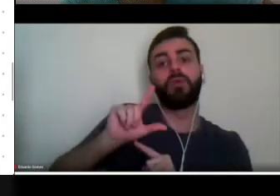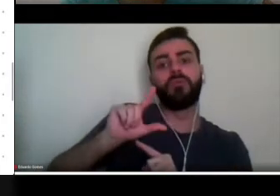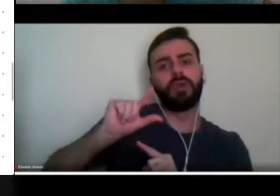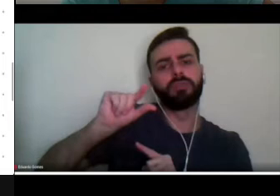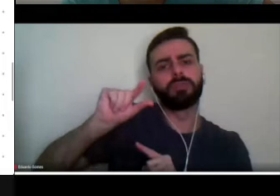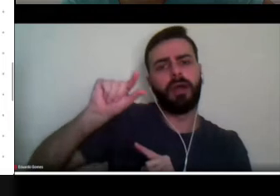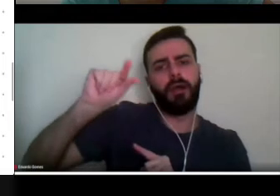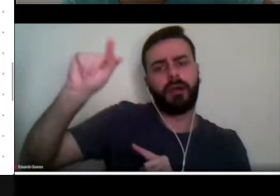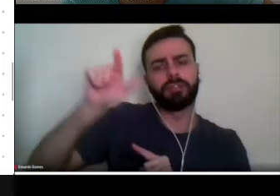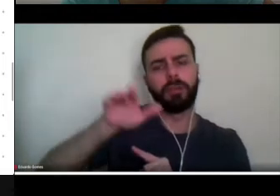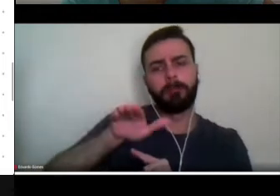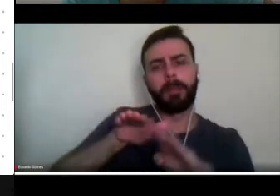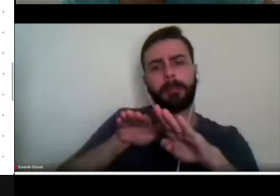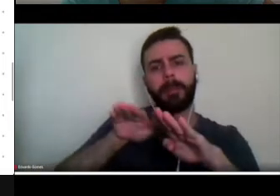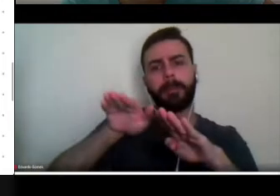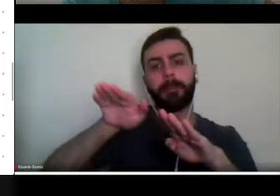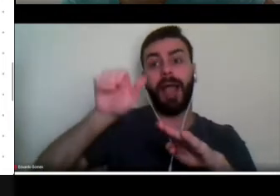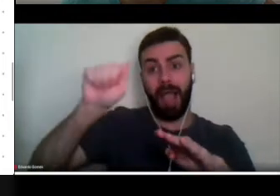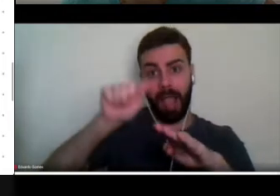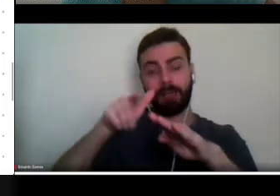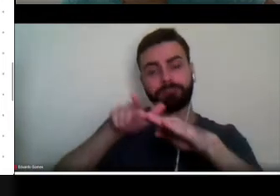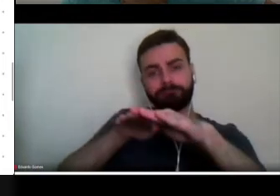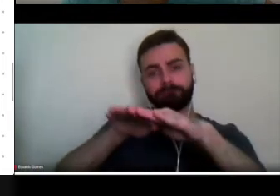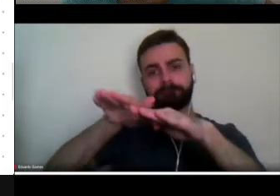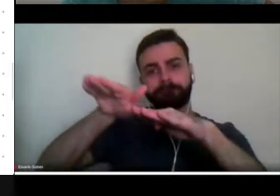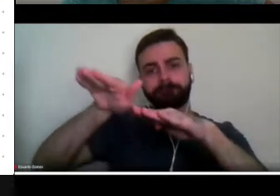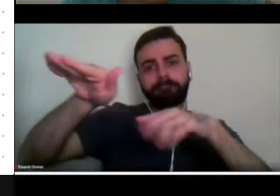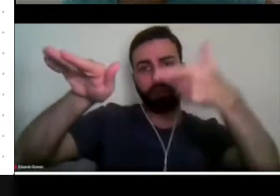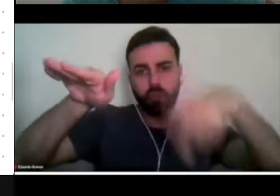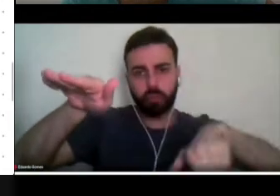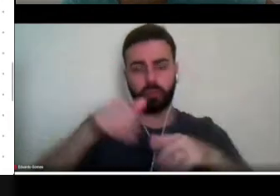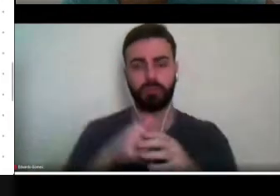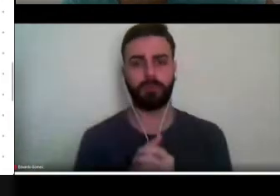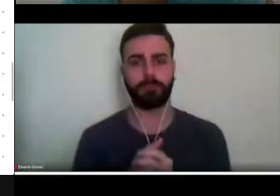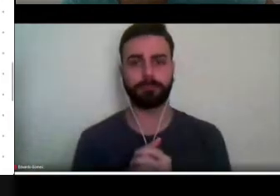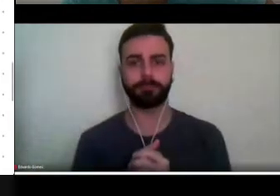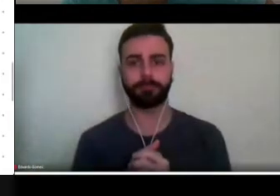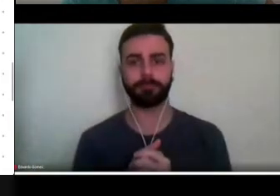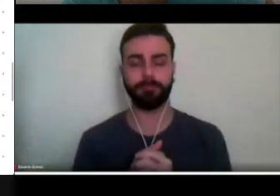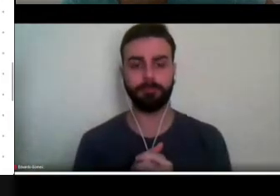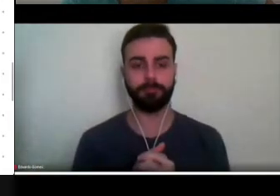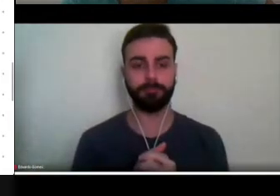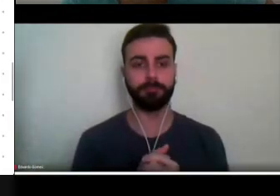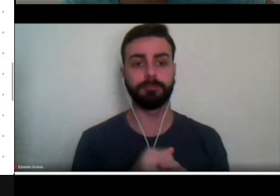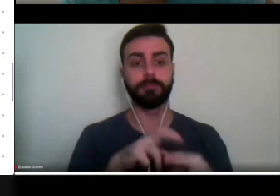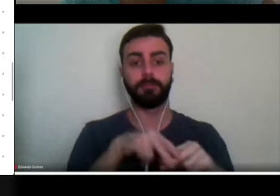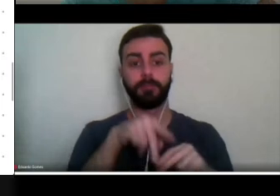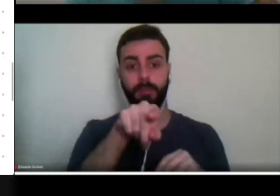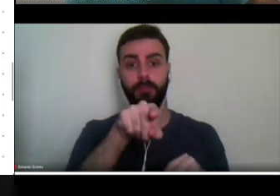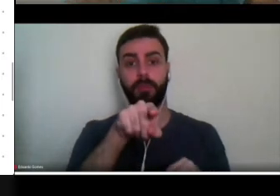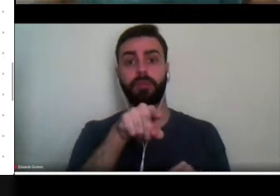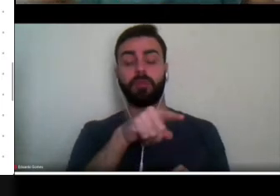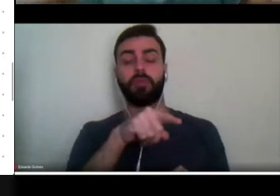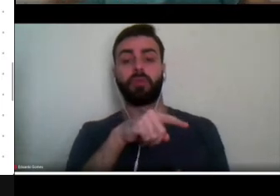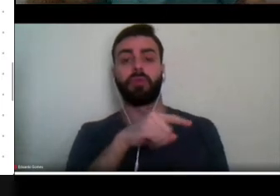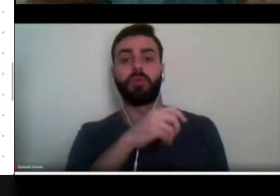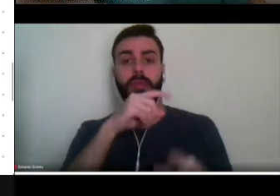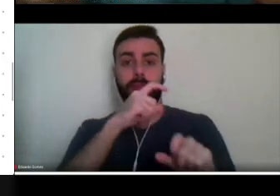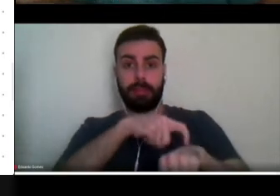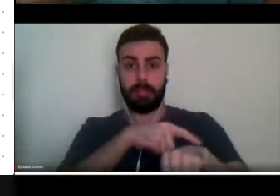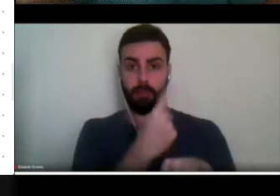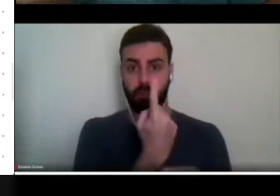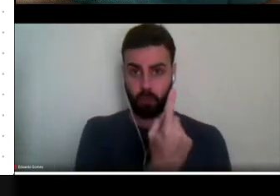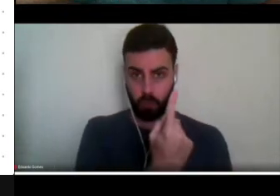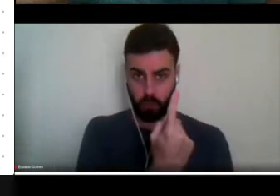no ponto 1, o carro B ultrapassa o carro A, e no ponto 3 segundos, o carro A